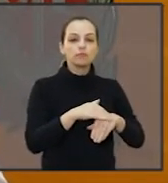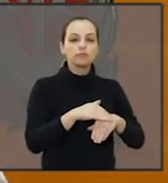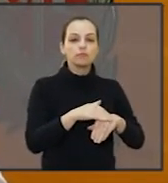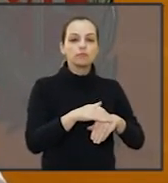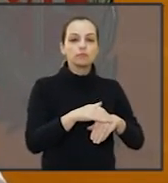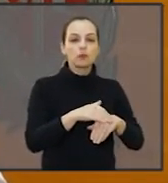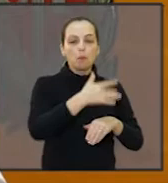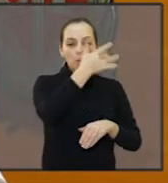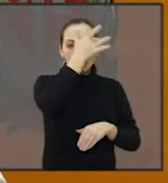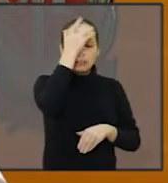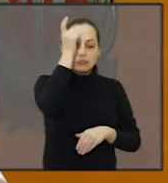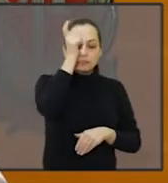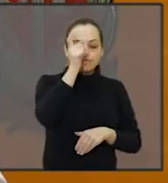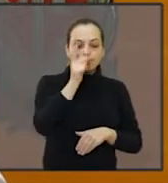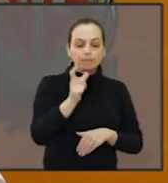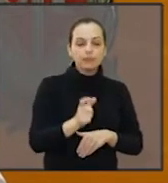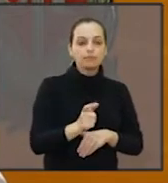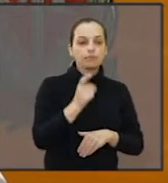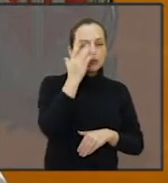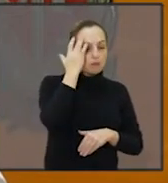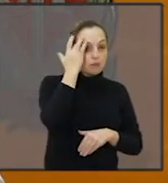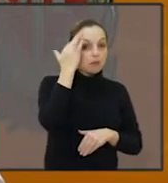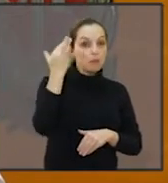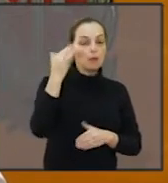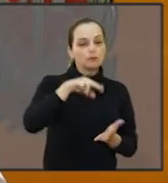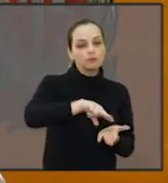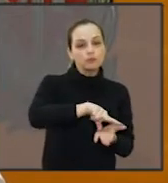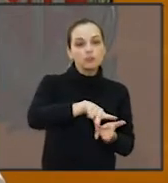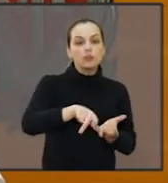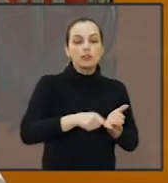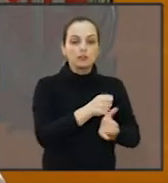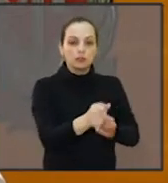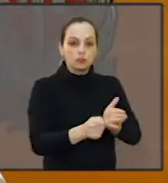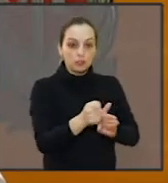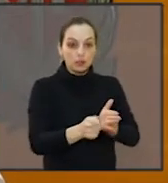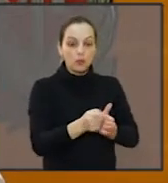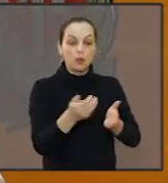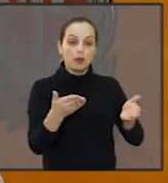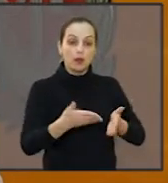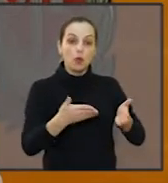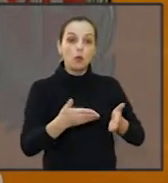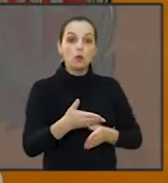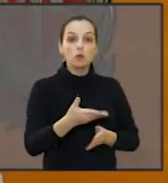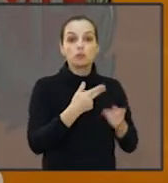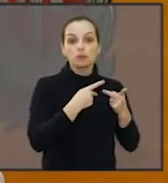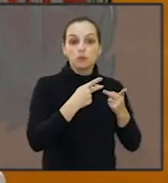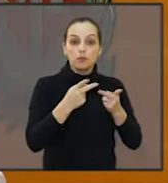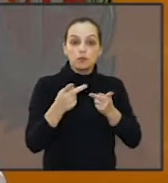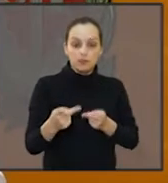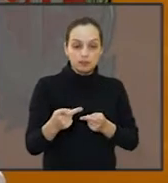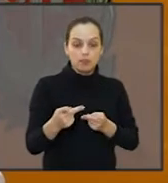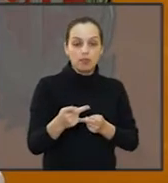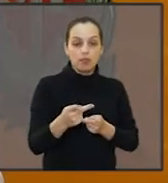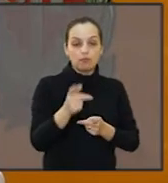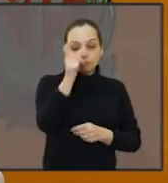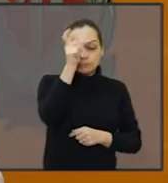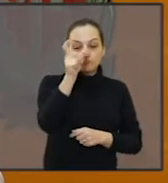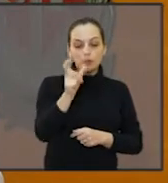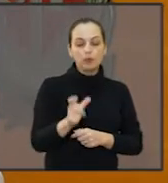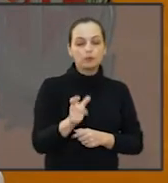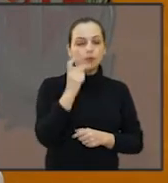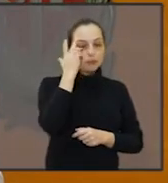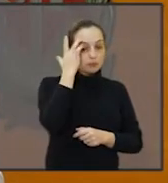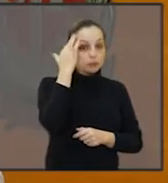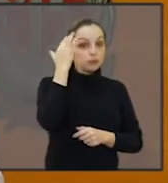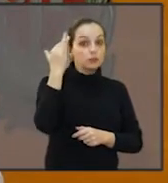as personalidades de Araraquara de todas as áreas. Hoje nós vamos conversar com uma pessoa que tem